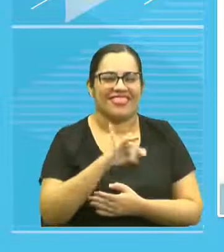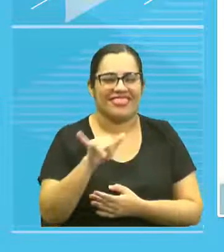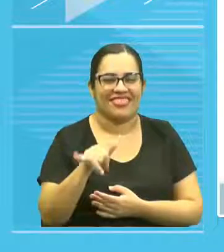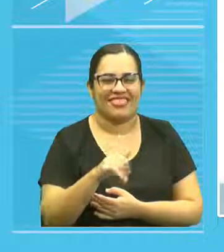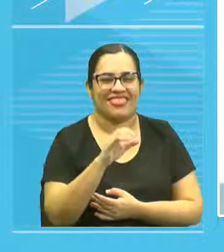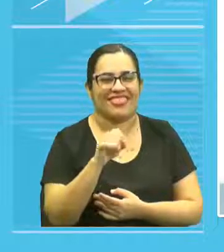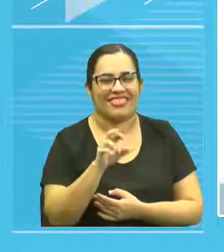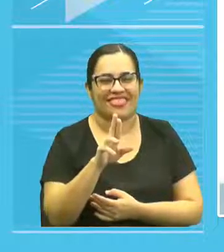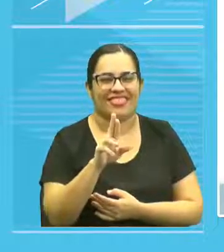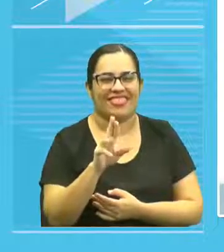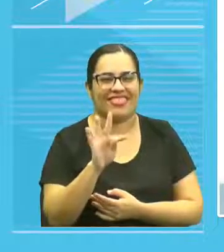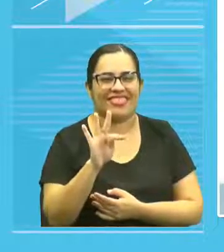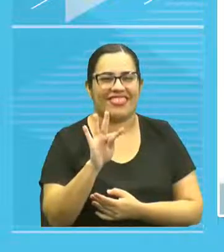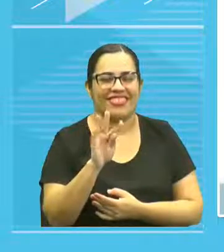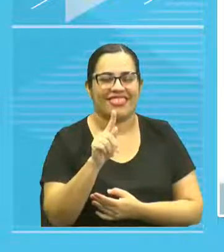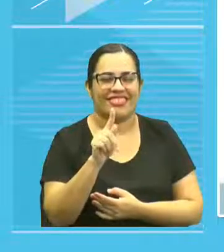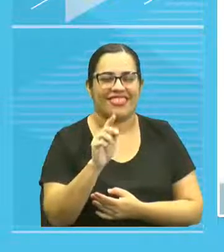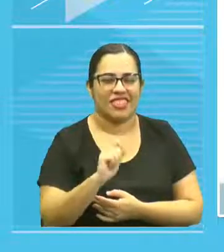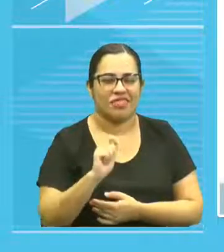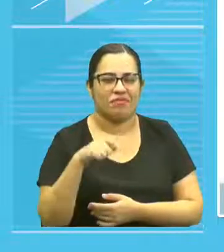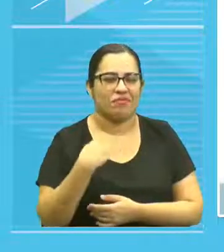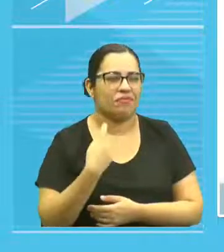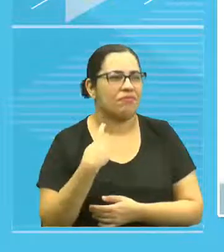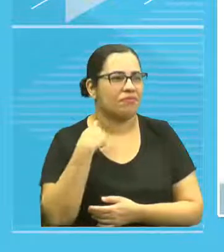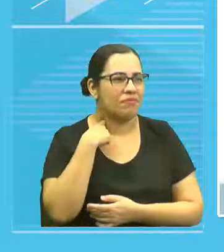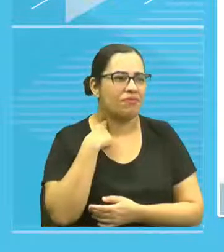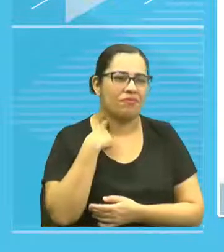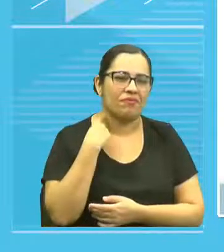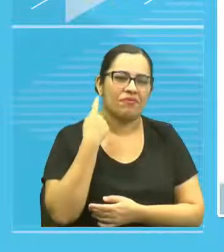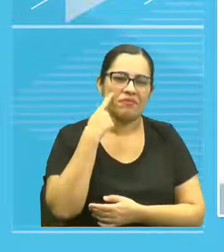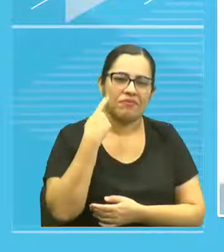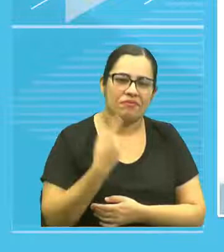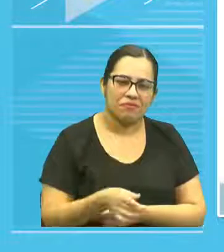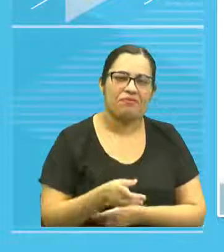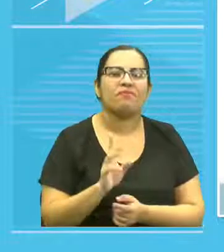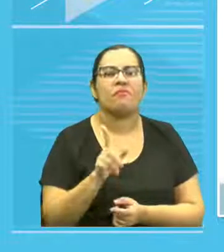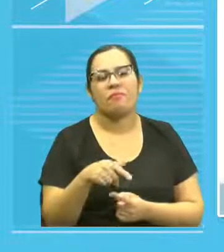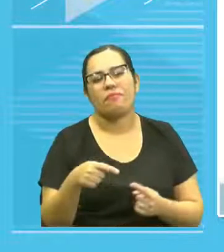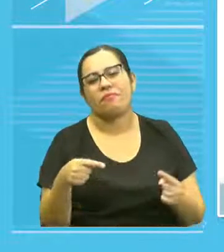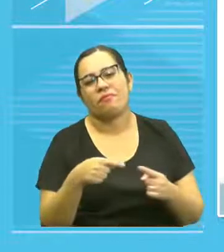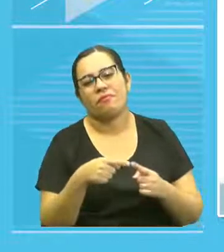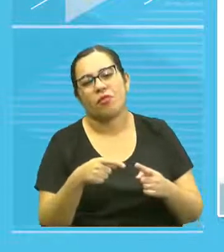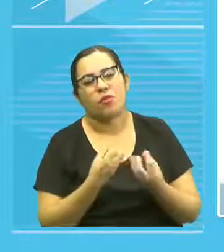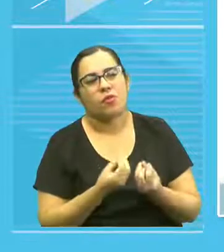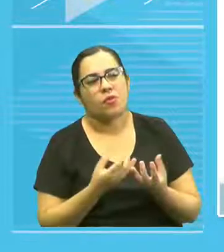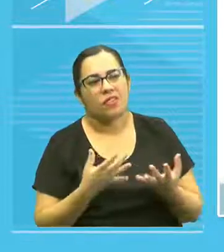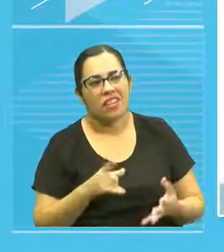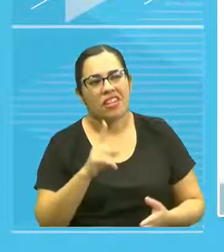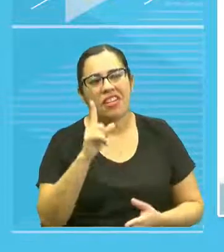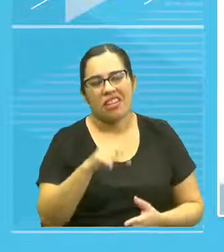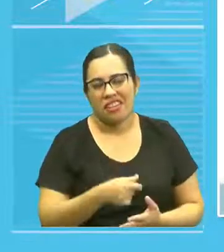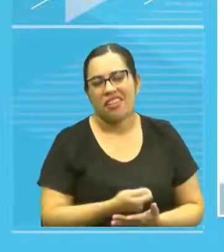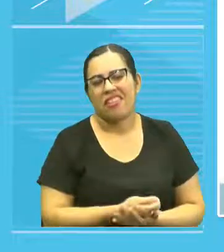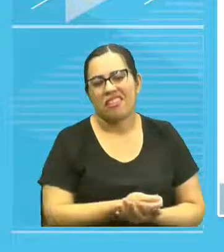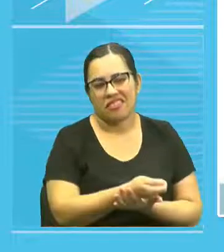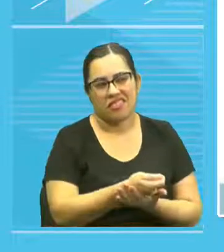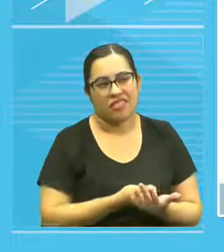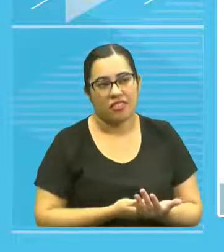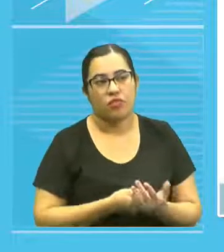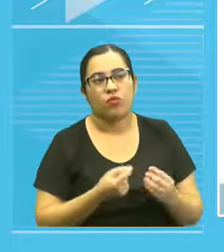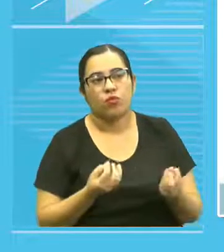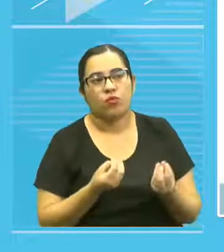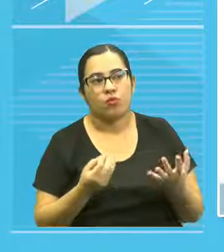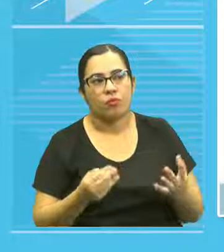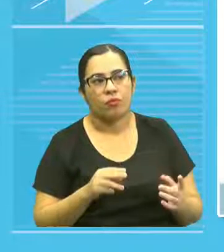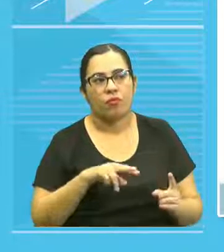Melo o cara é verdade esse assim aí tio Jorge nós vamos lá na redação na hora que a gente for falar finalidade